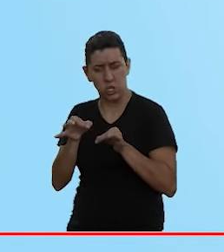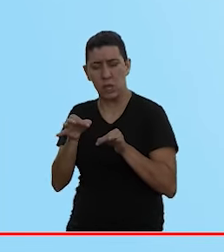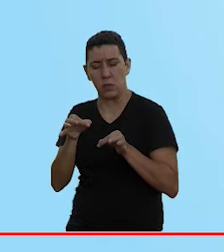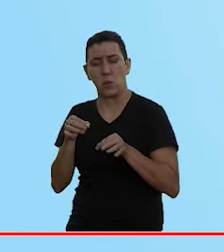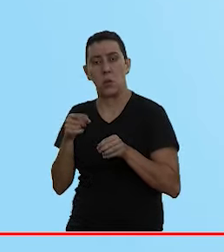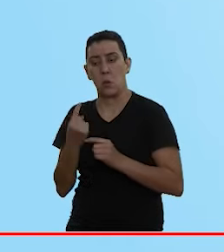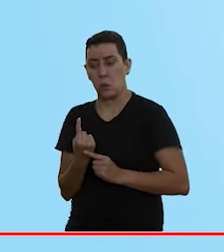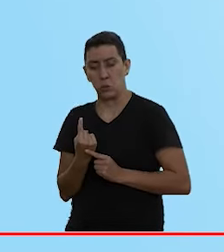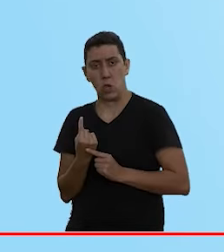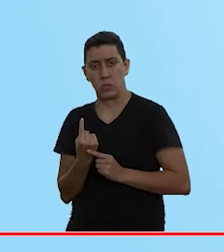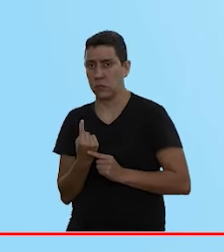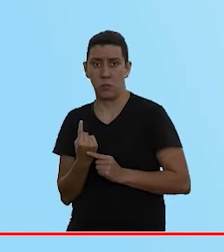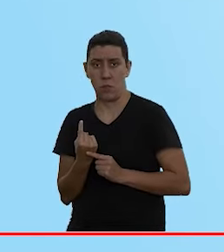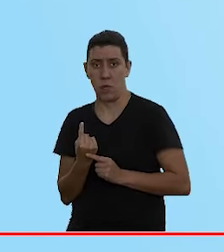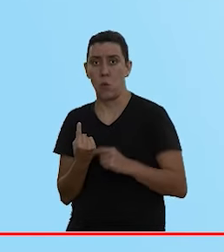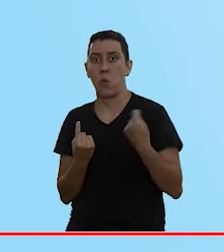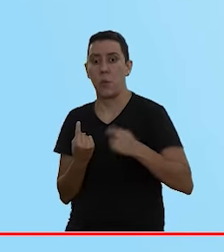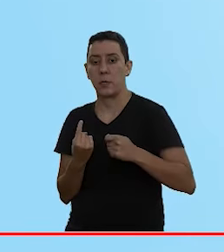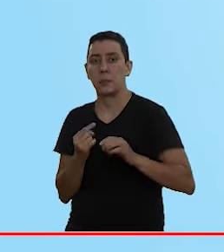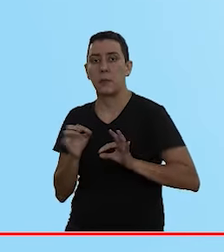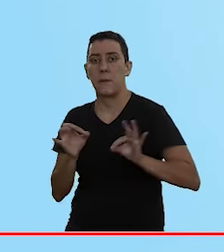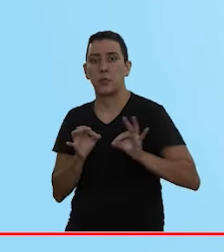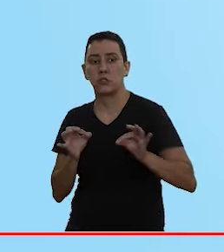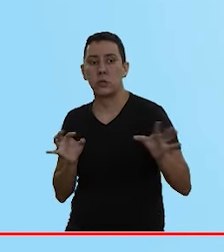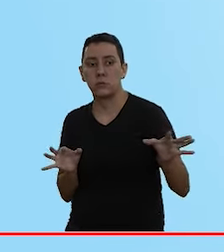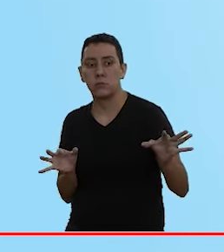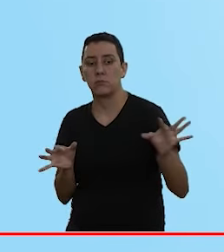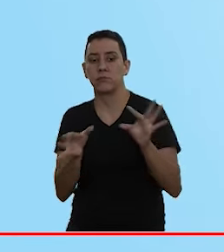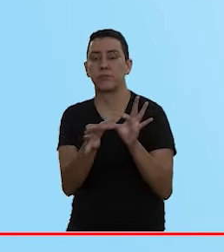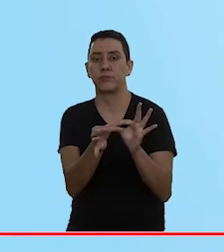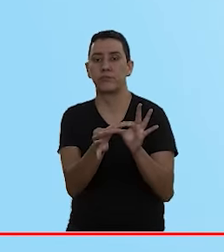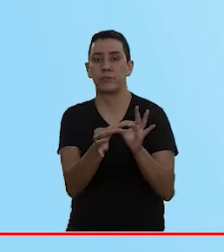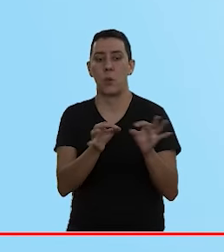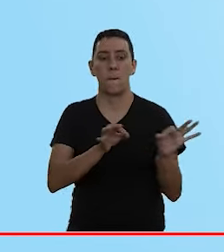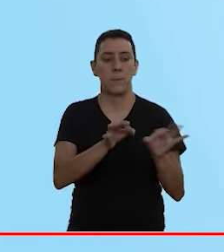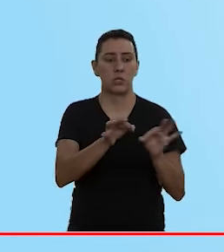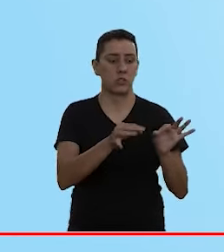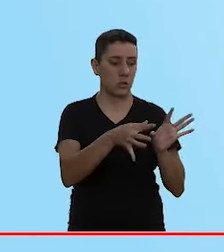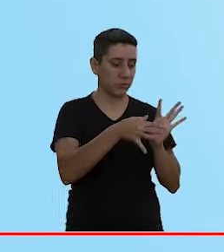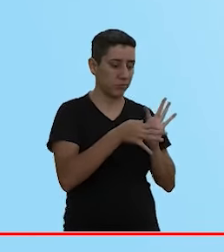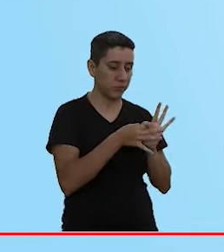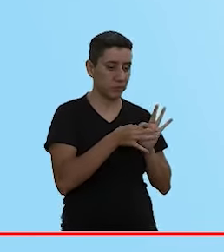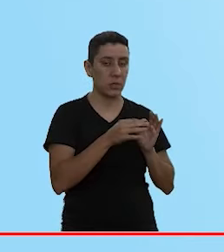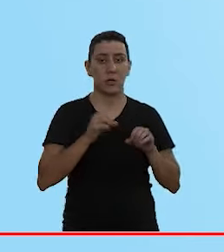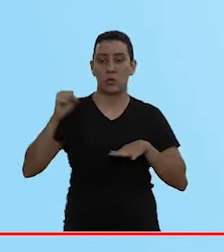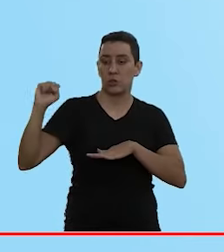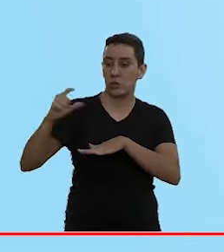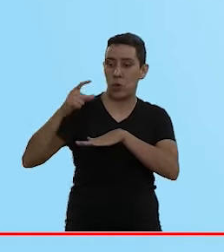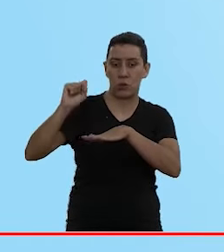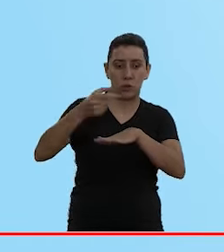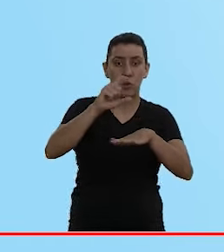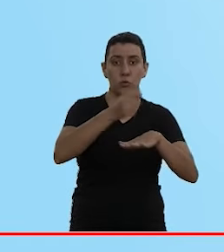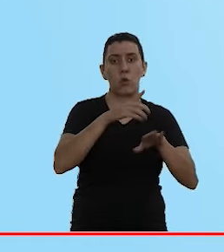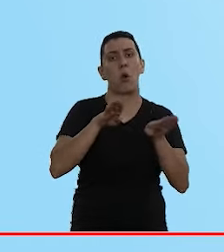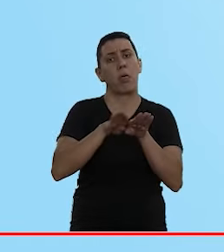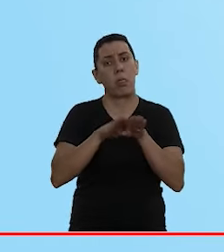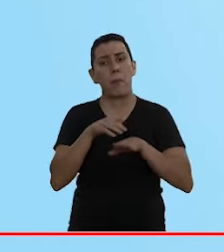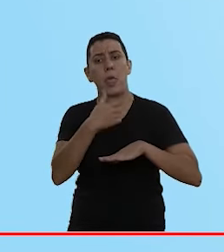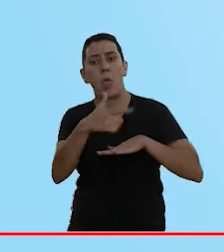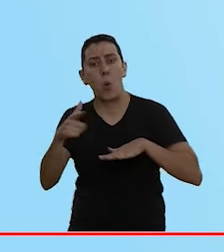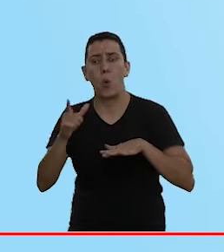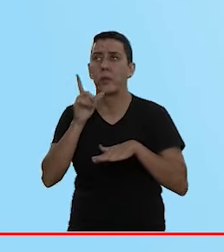forma no sistema elétrico. Porque a gente está falando aqui de uma planta, né, solar, não só solar, mas como outras fontes intermitentes. A gente está falando